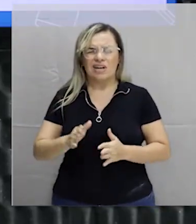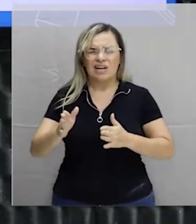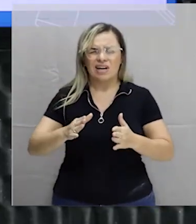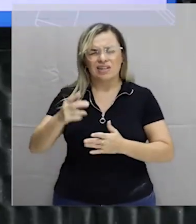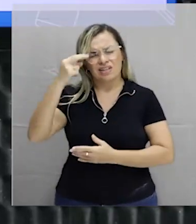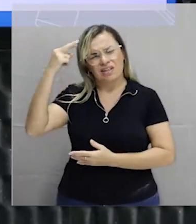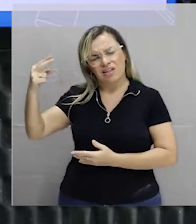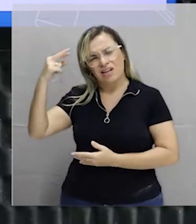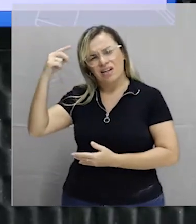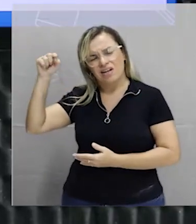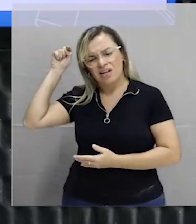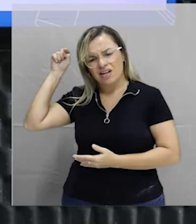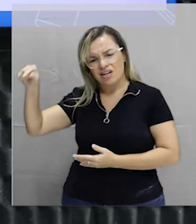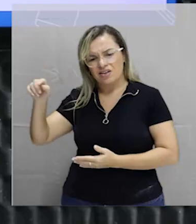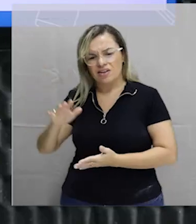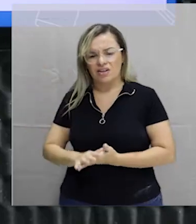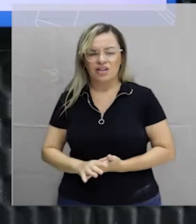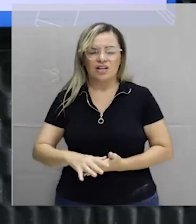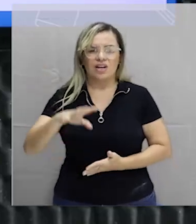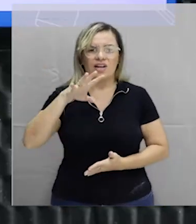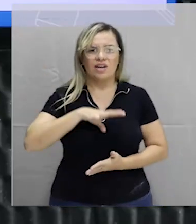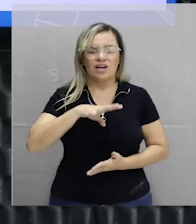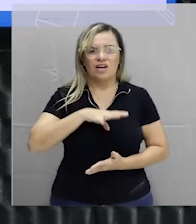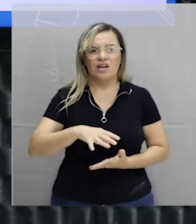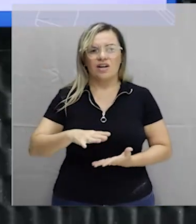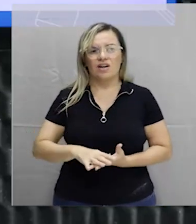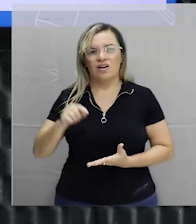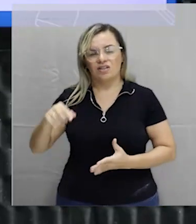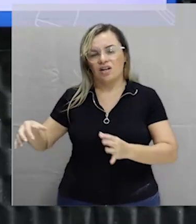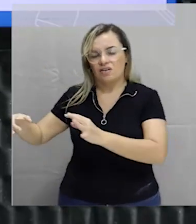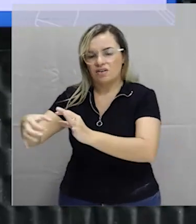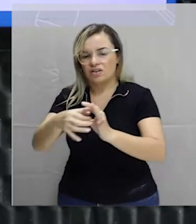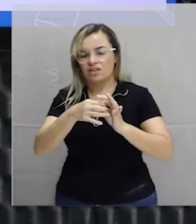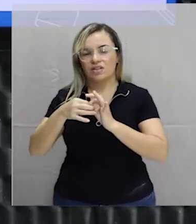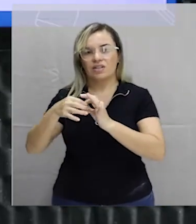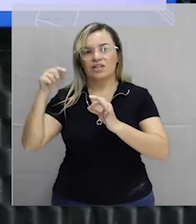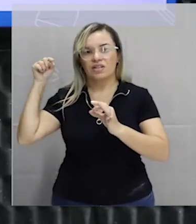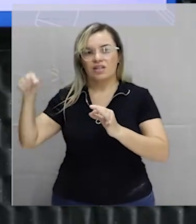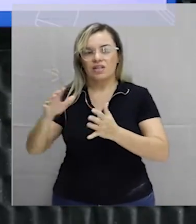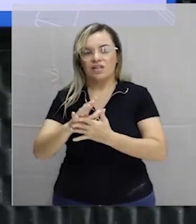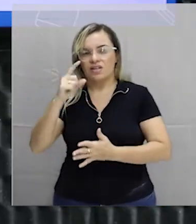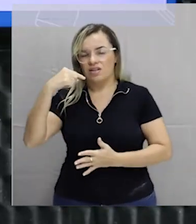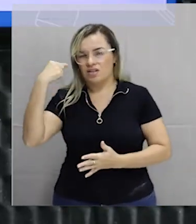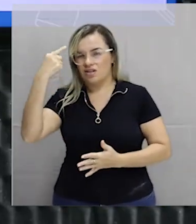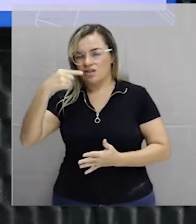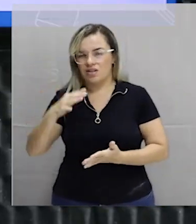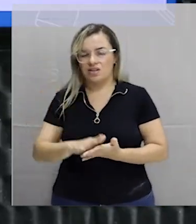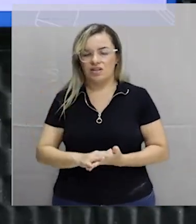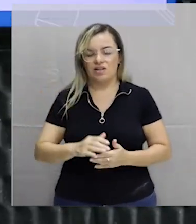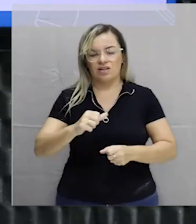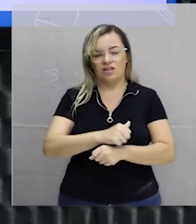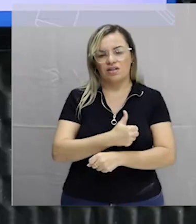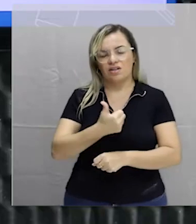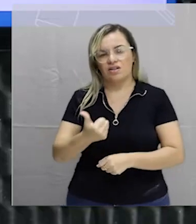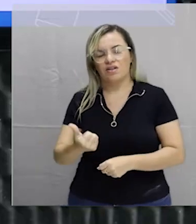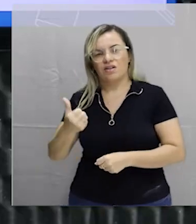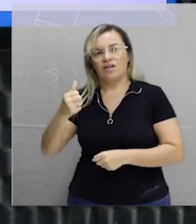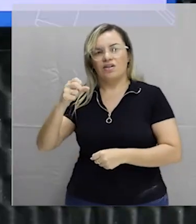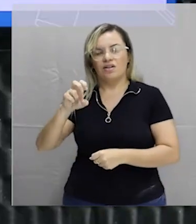submisso à Espanha, na época da chamada União Ibérica, por volta ali de 1580